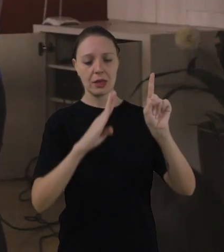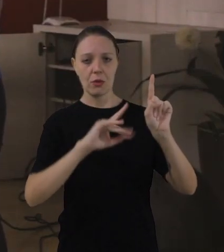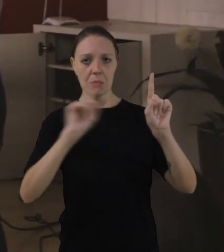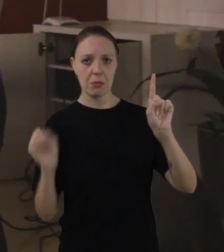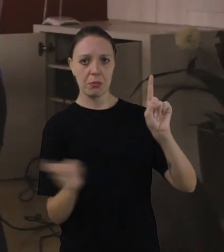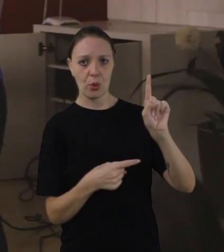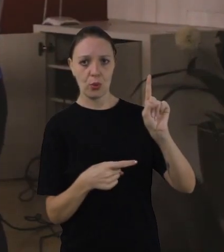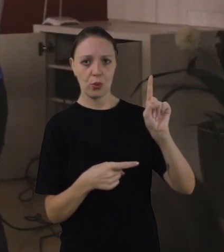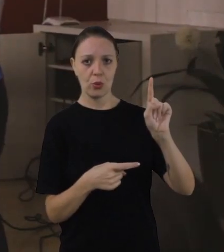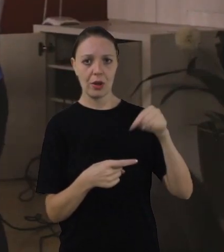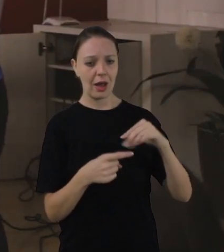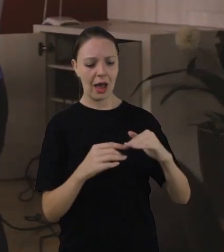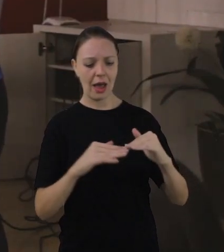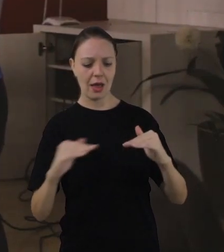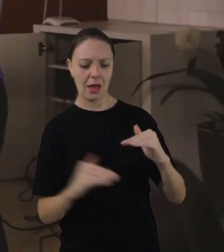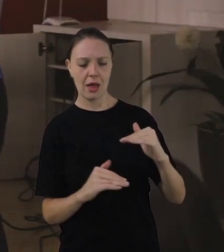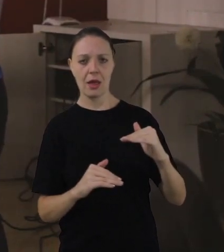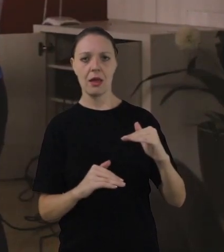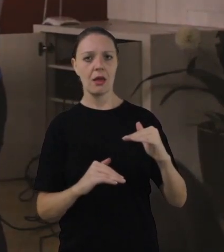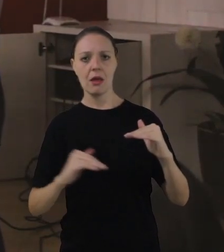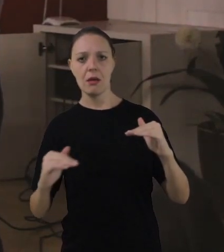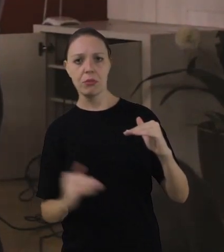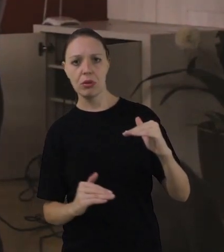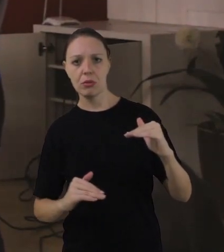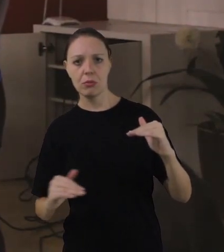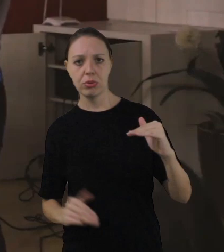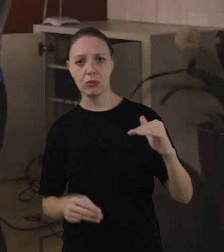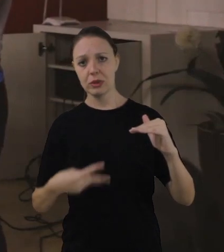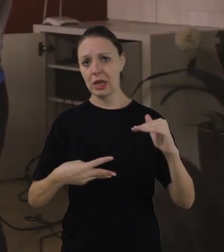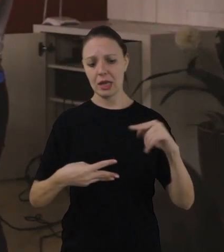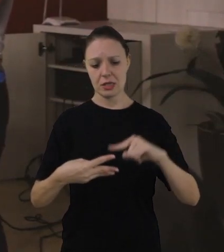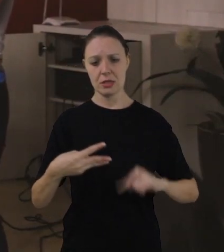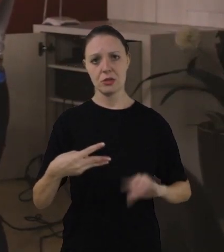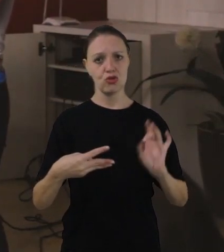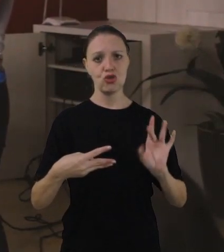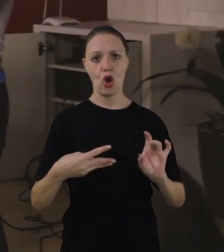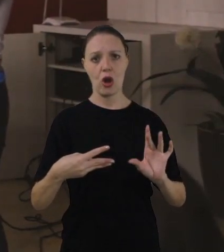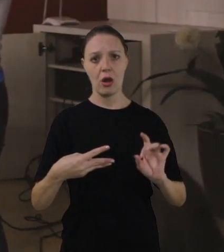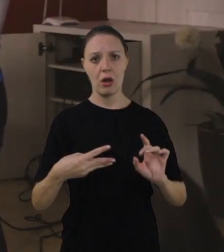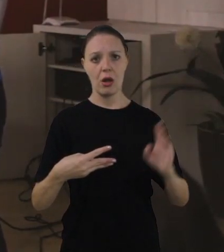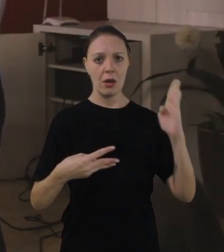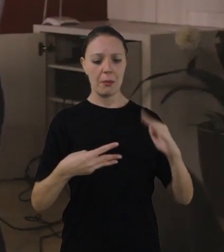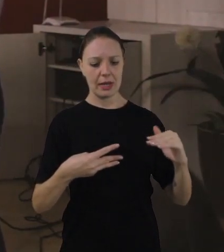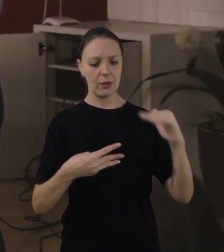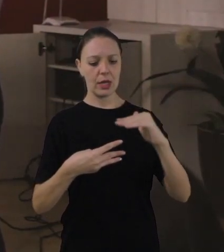República Dominicana, para El Salvador e para o Panamá, né?